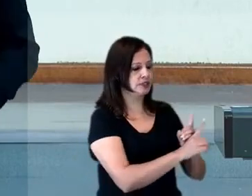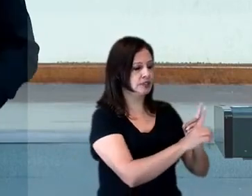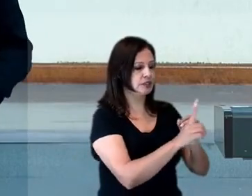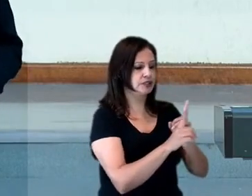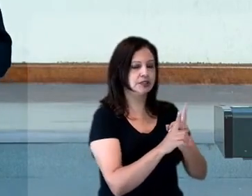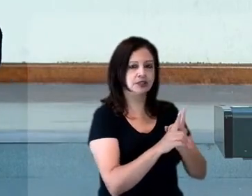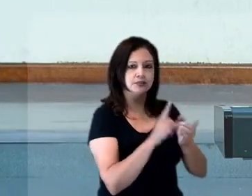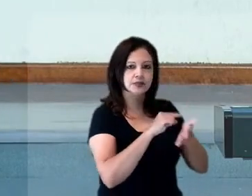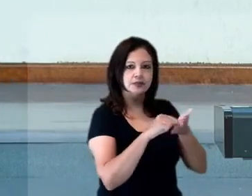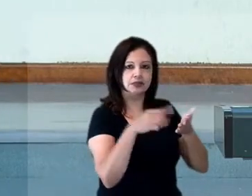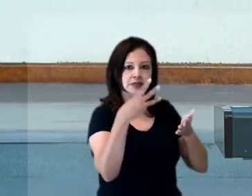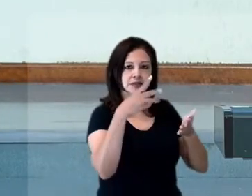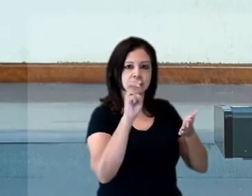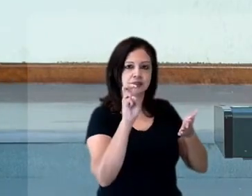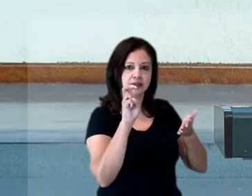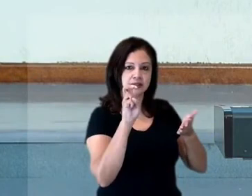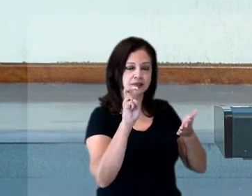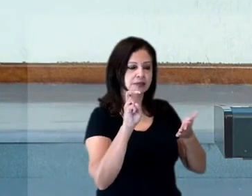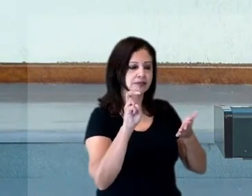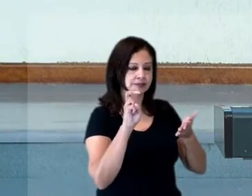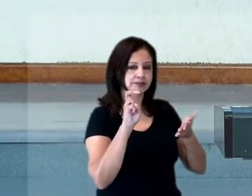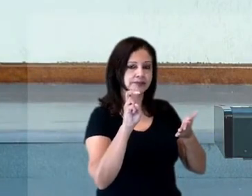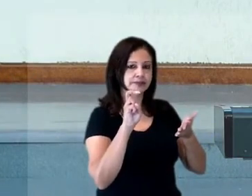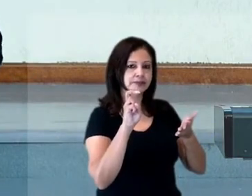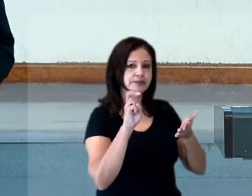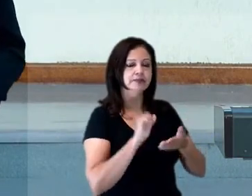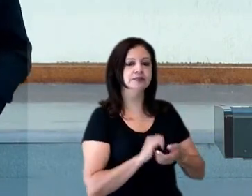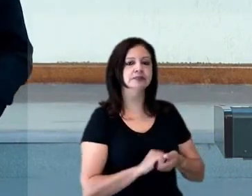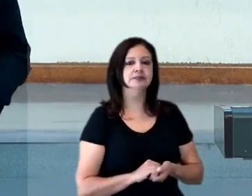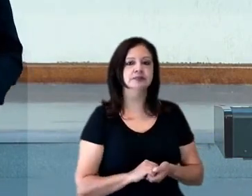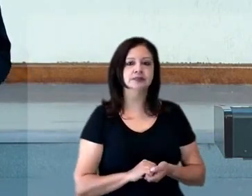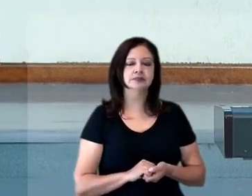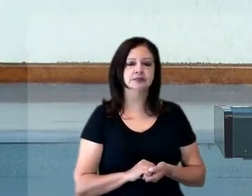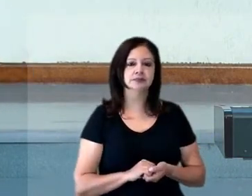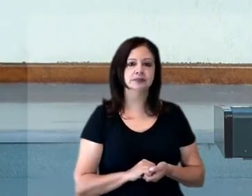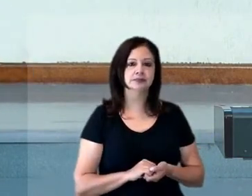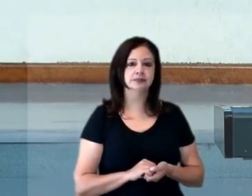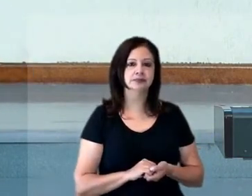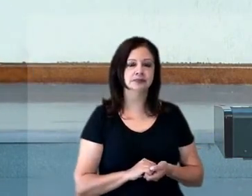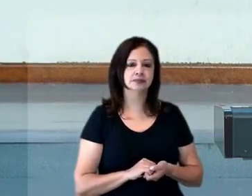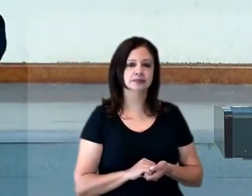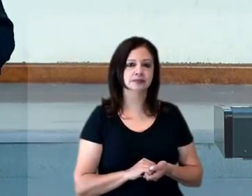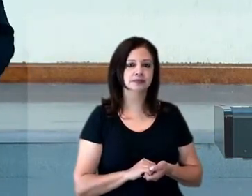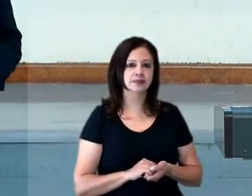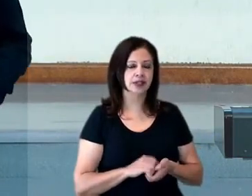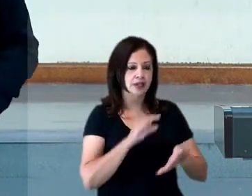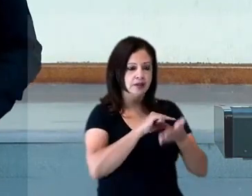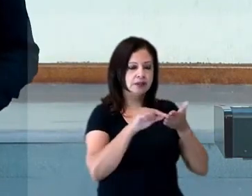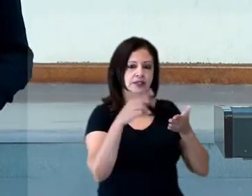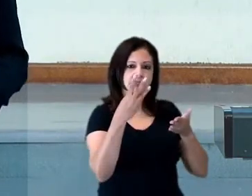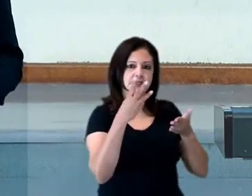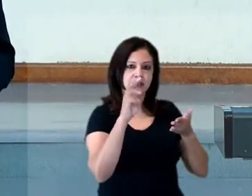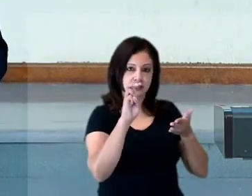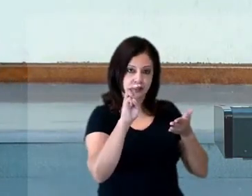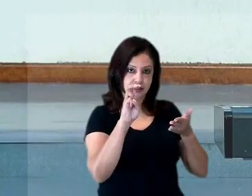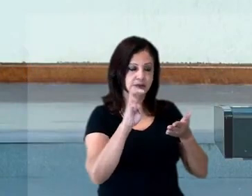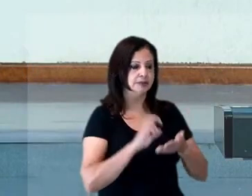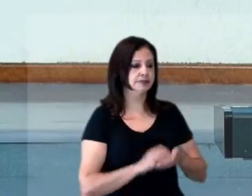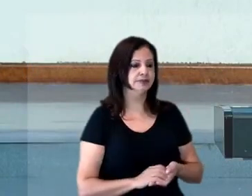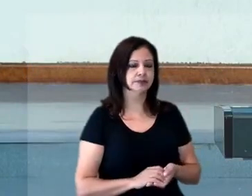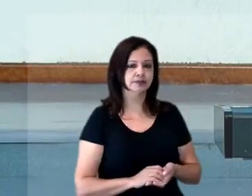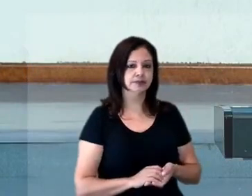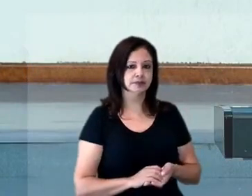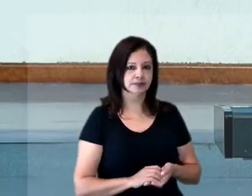verso 35, nós temos então o terceiro ensinamento do Senhor. O verso 35 diz: com isso